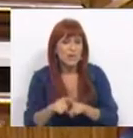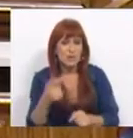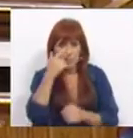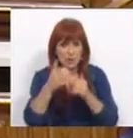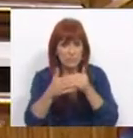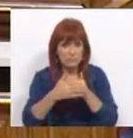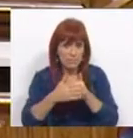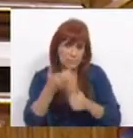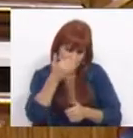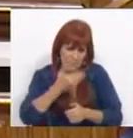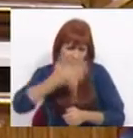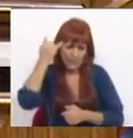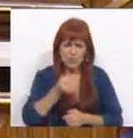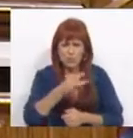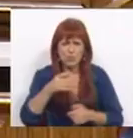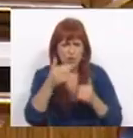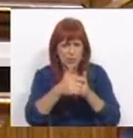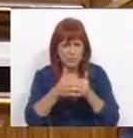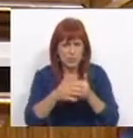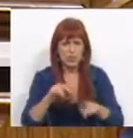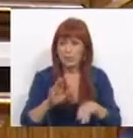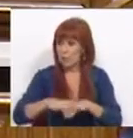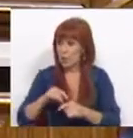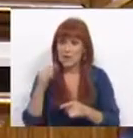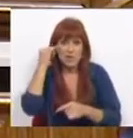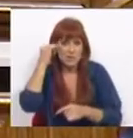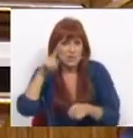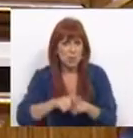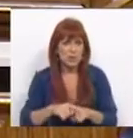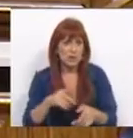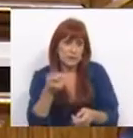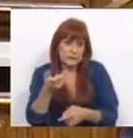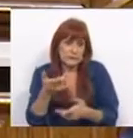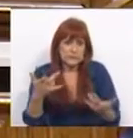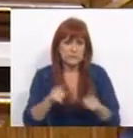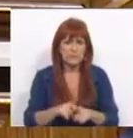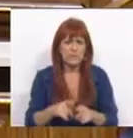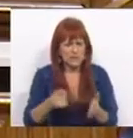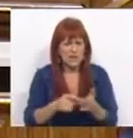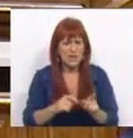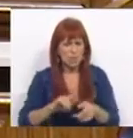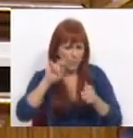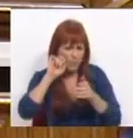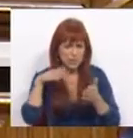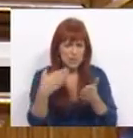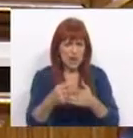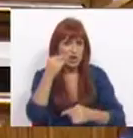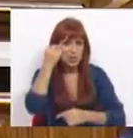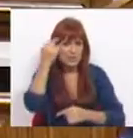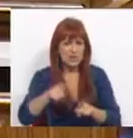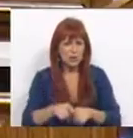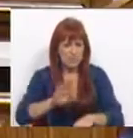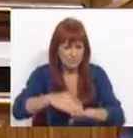mais idosos. Muitos destes idosos são pessoas que, devido à sua especial suscetibilidade, necessitam de uma proteção especial